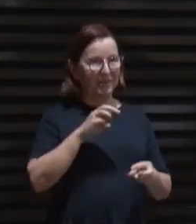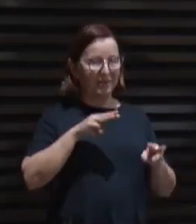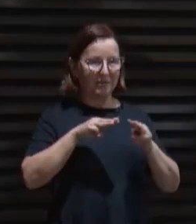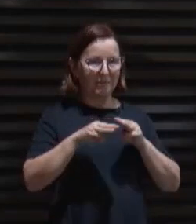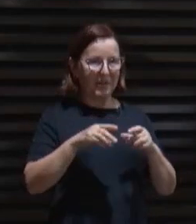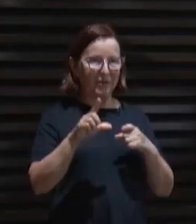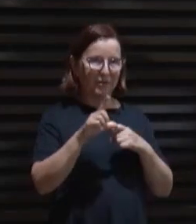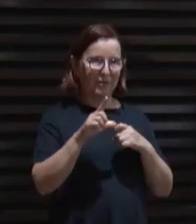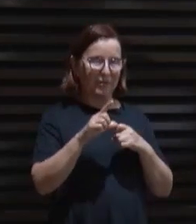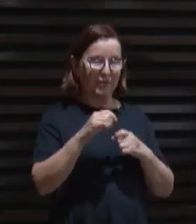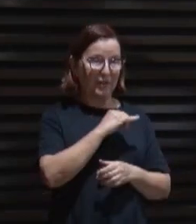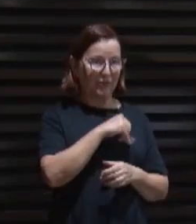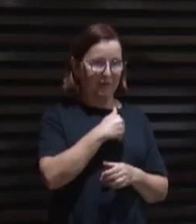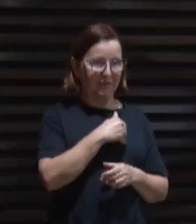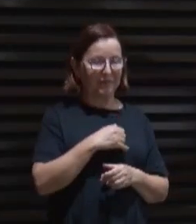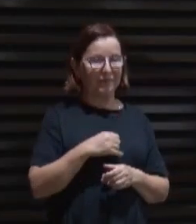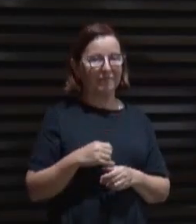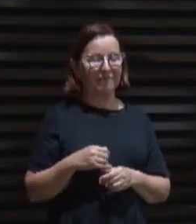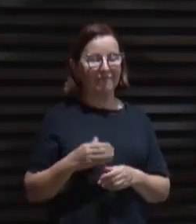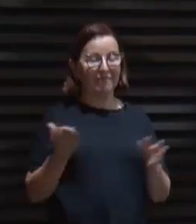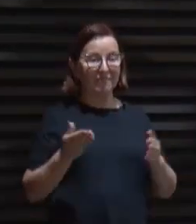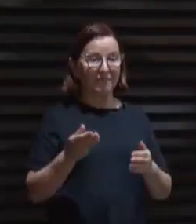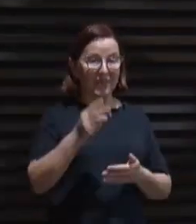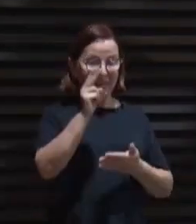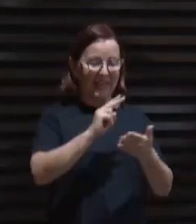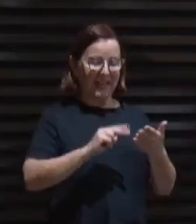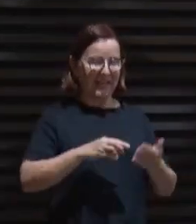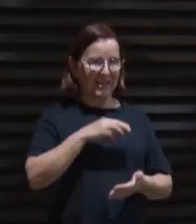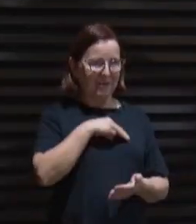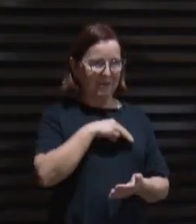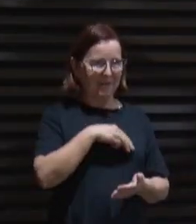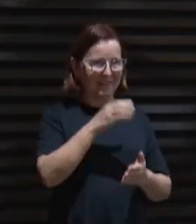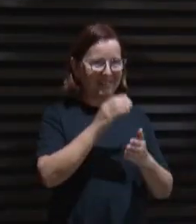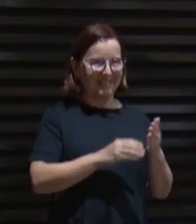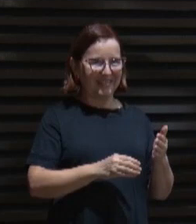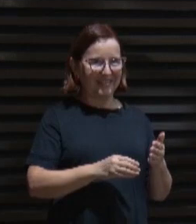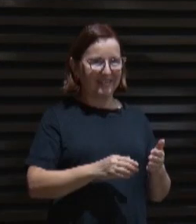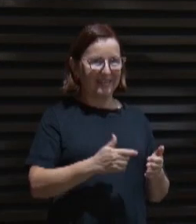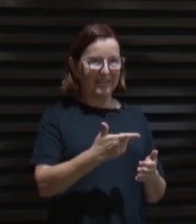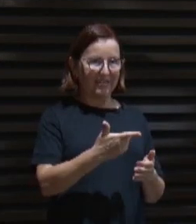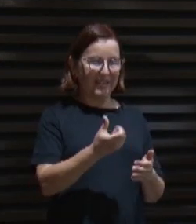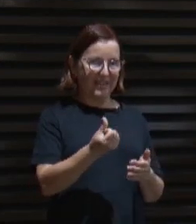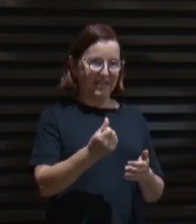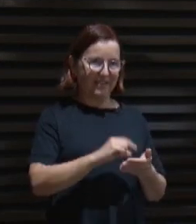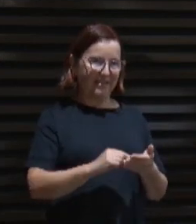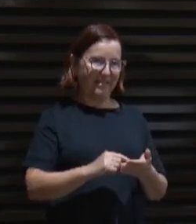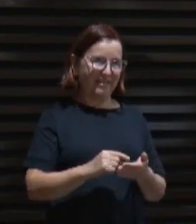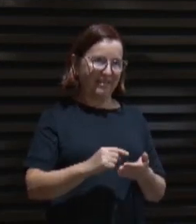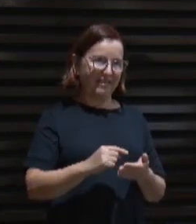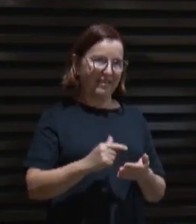Todos. Mas eu vou pegar Mateus, capítulo 26, versículo 31